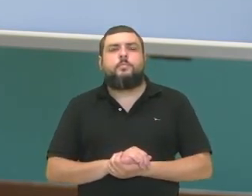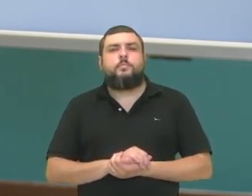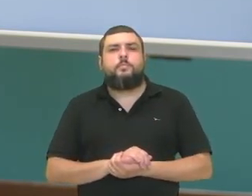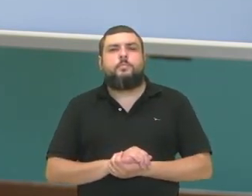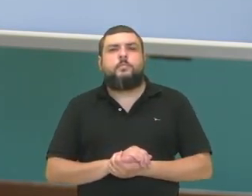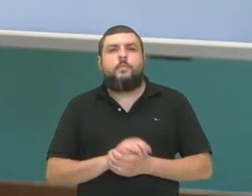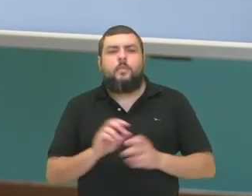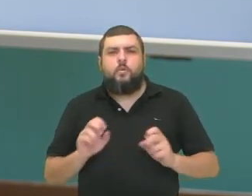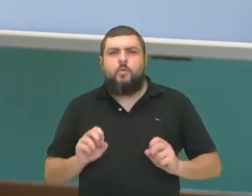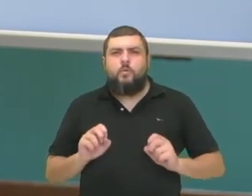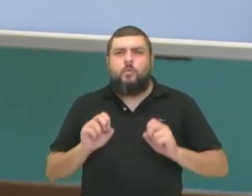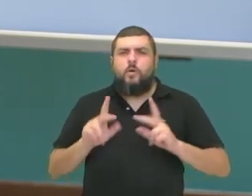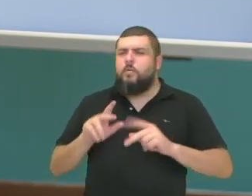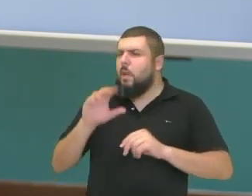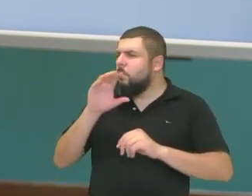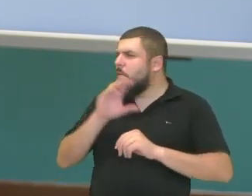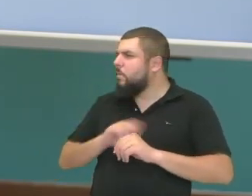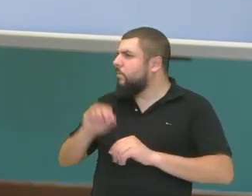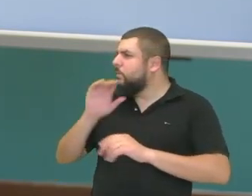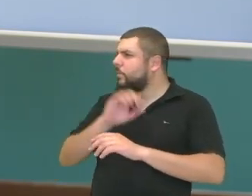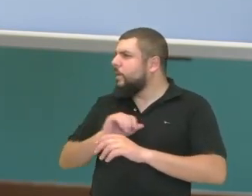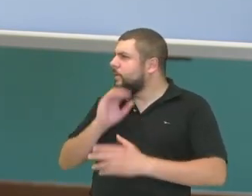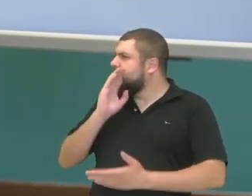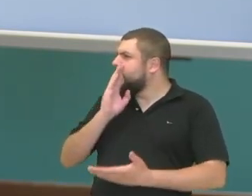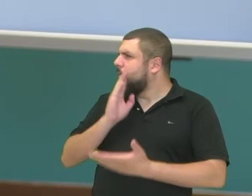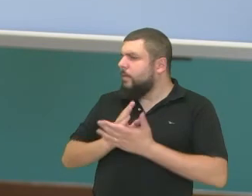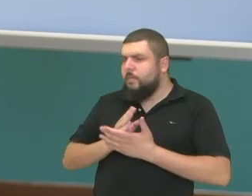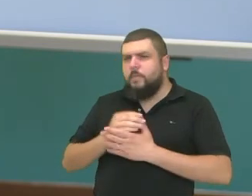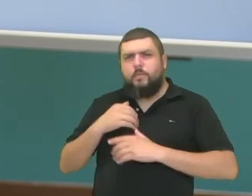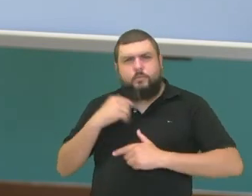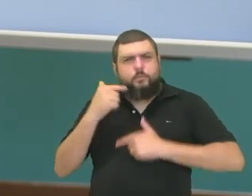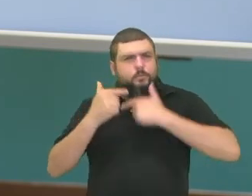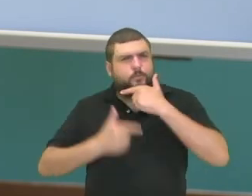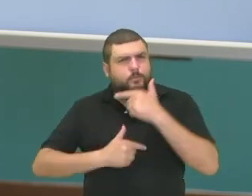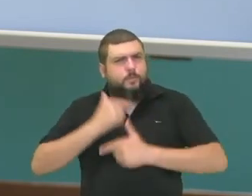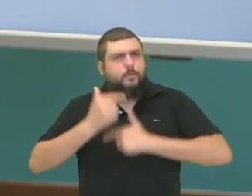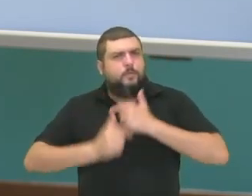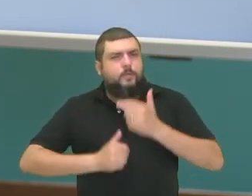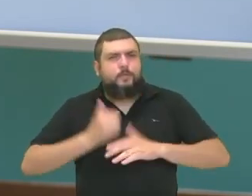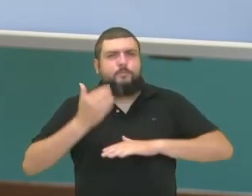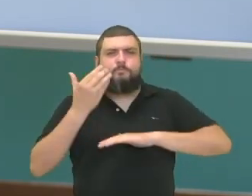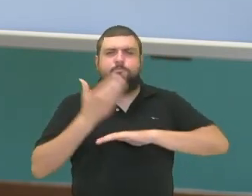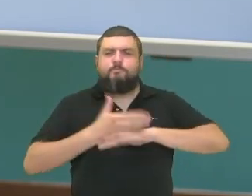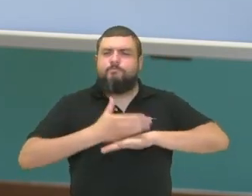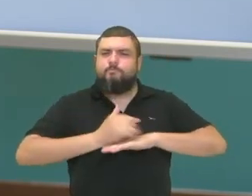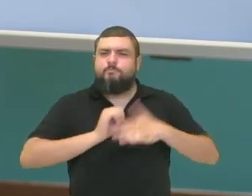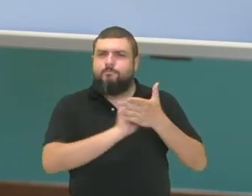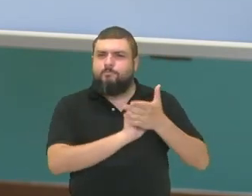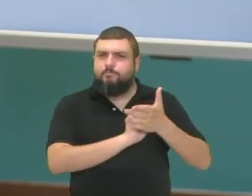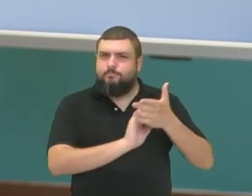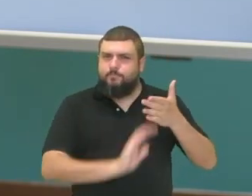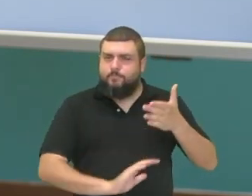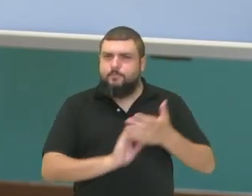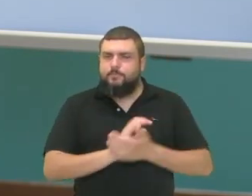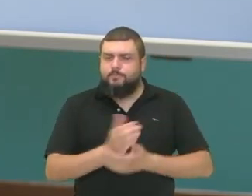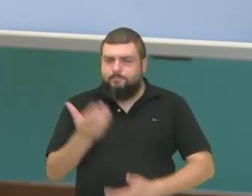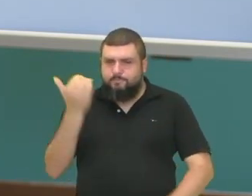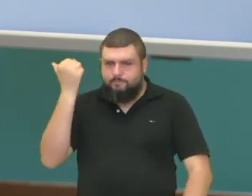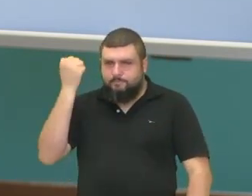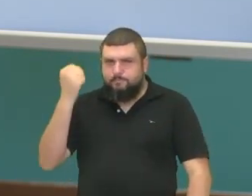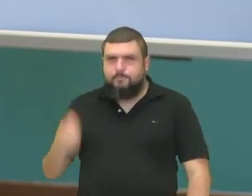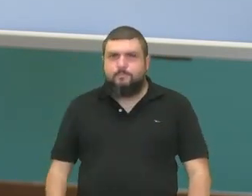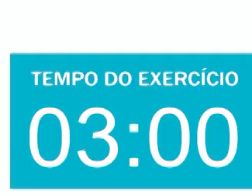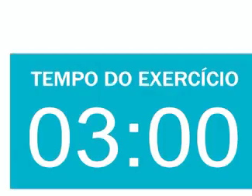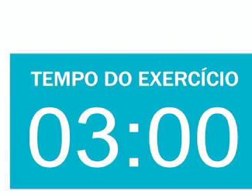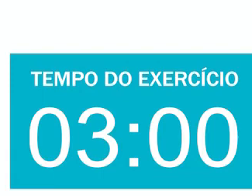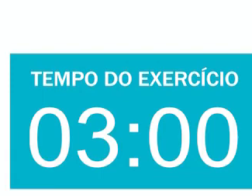um pouco, professor, que eu quero trabalhar processando essas informações. Manda ver. Vai lá.